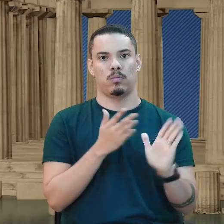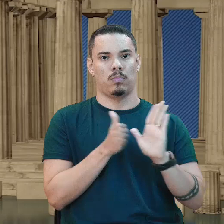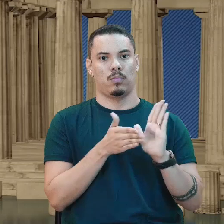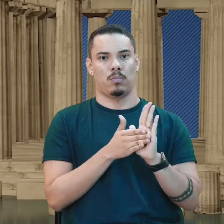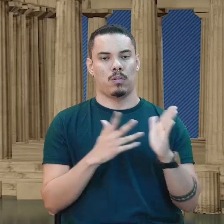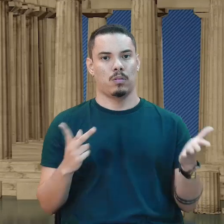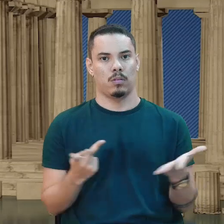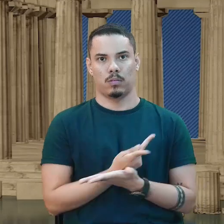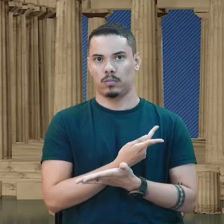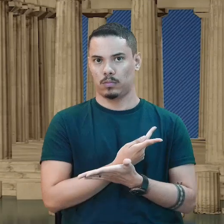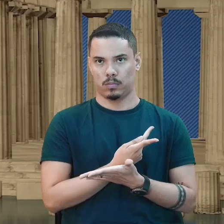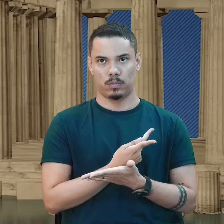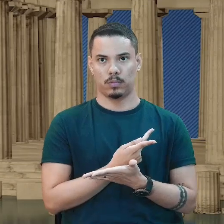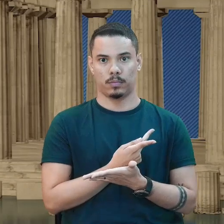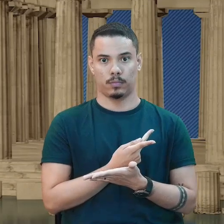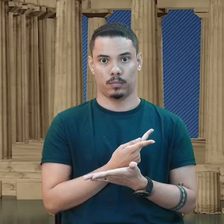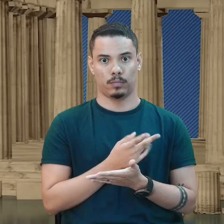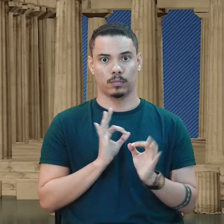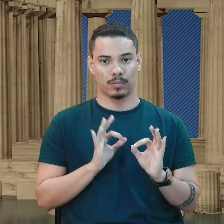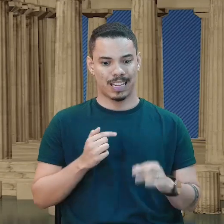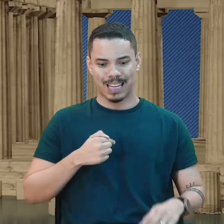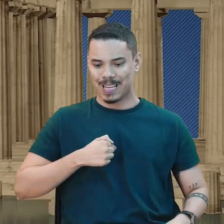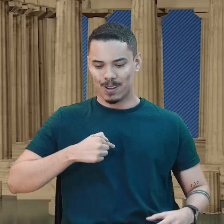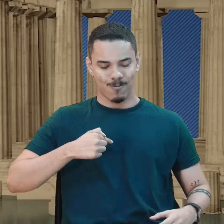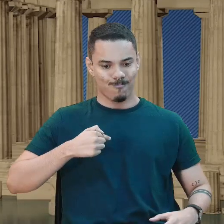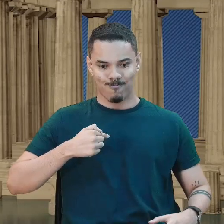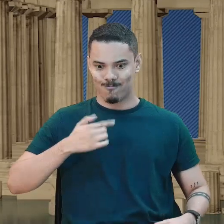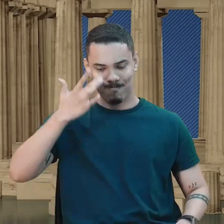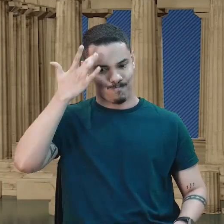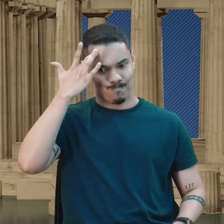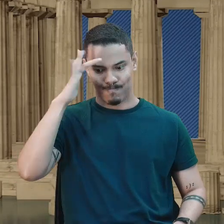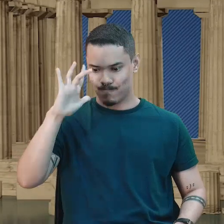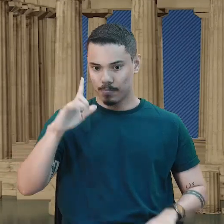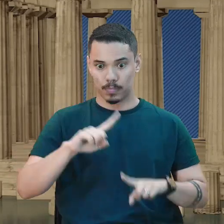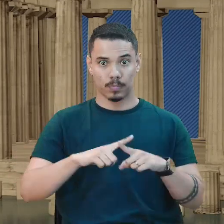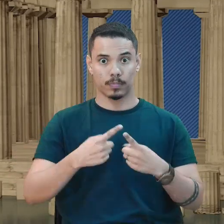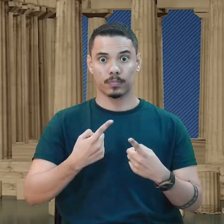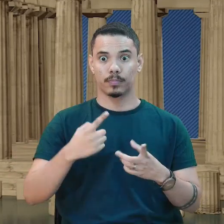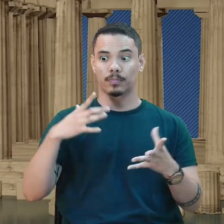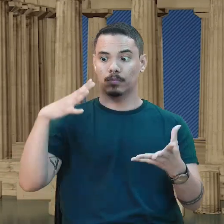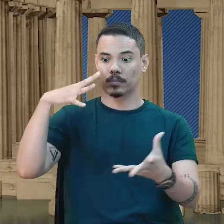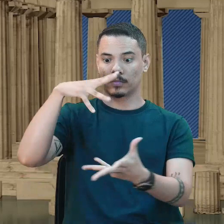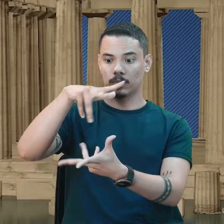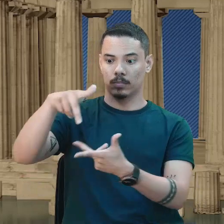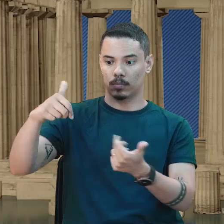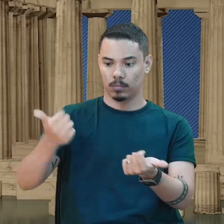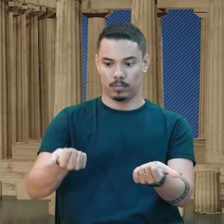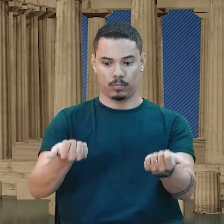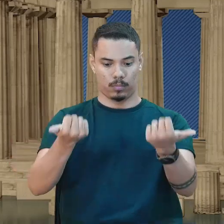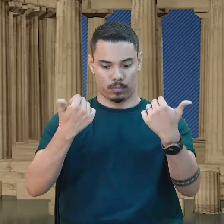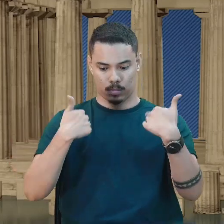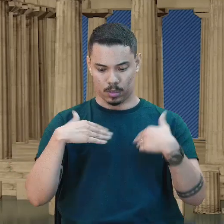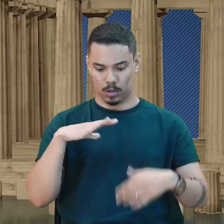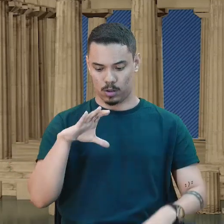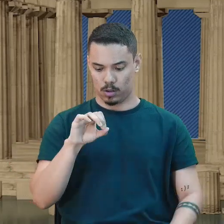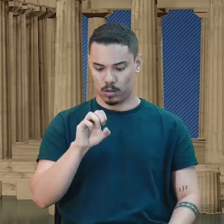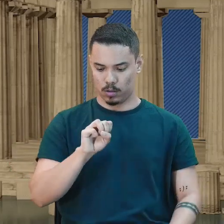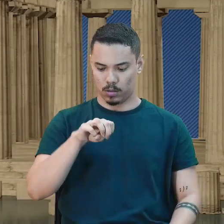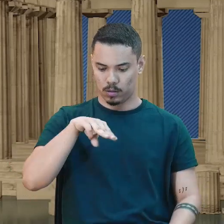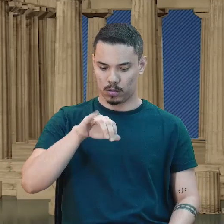que não é estabelecido por mim. É um ideal cósmico. Um ideal que neles